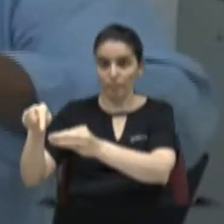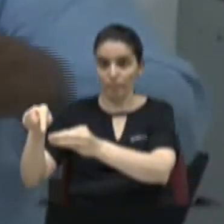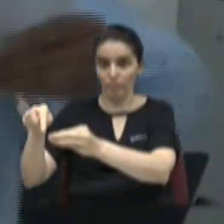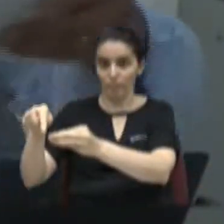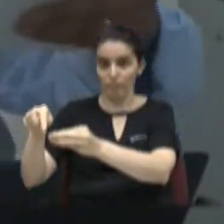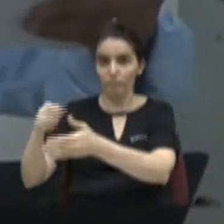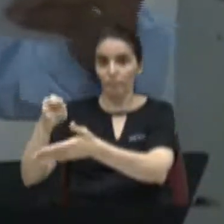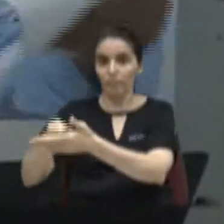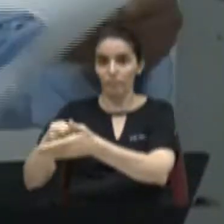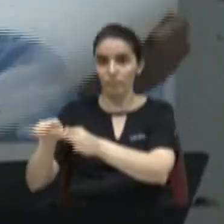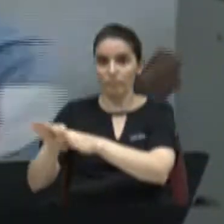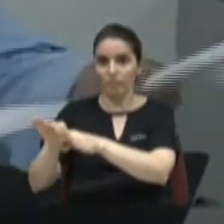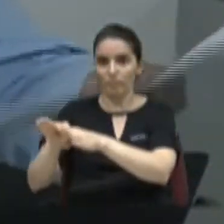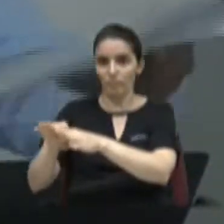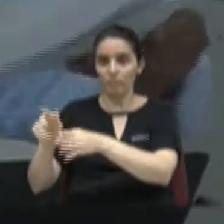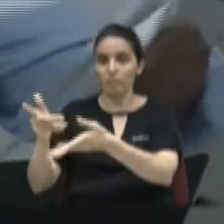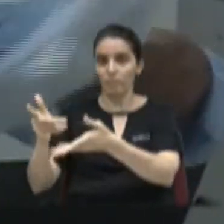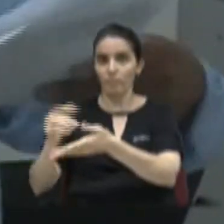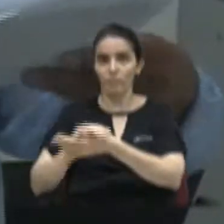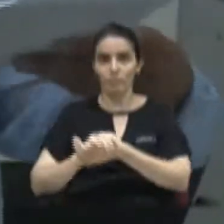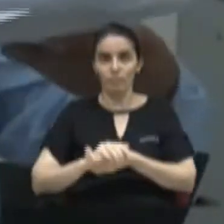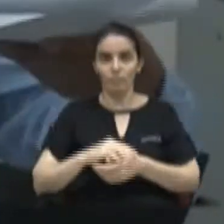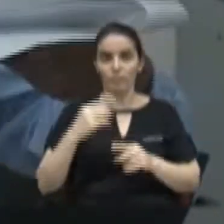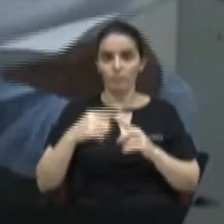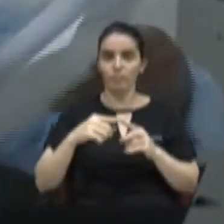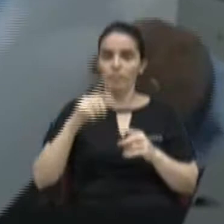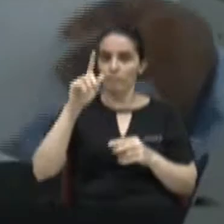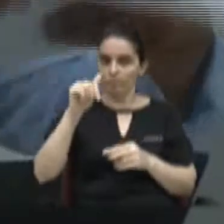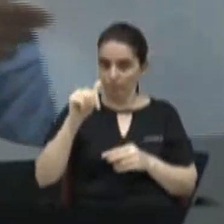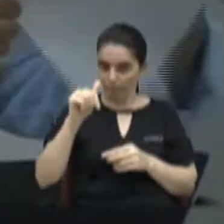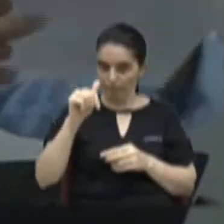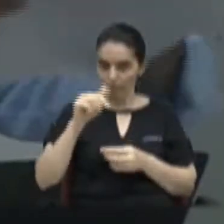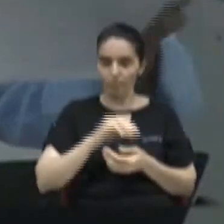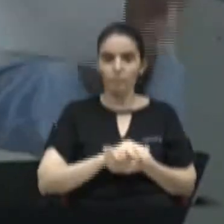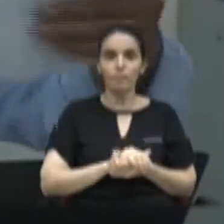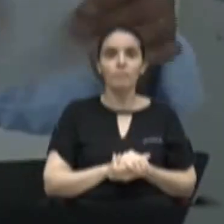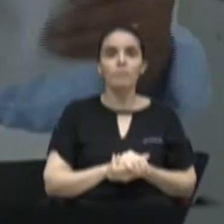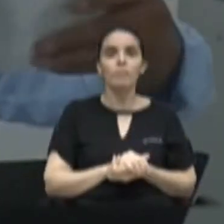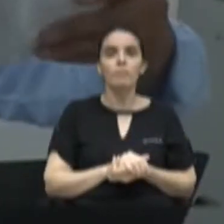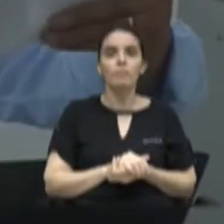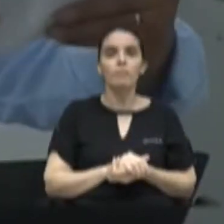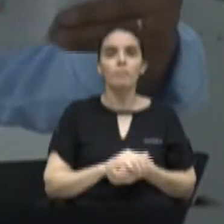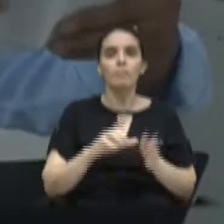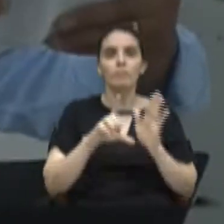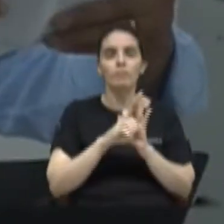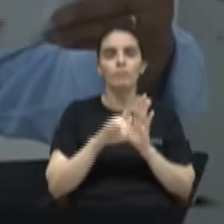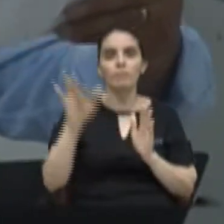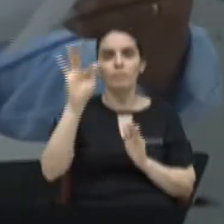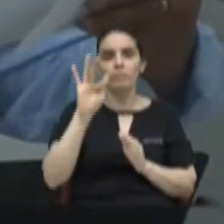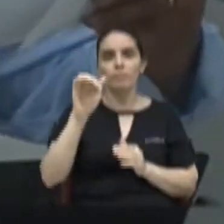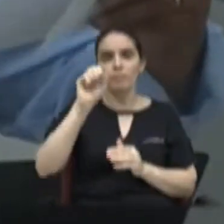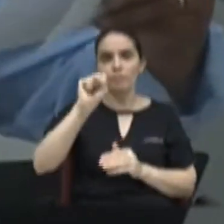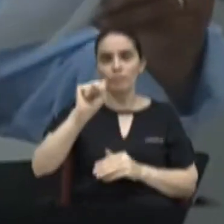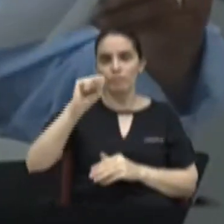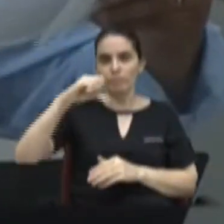E aí eles se condenam mais ainda, porque mais para frente, olha o que eles colocam aqui. Ó, Lei Federal